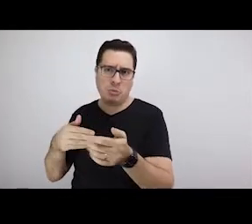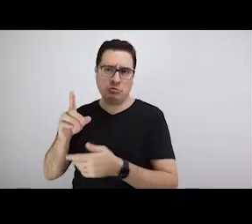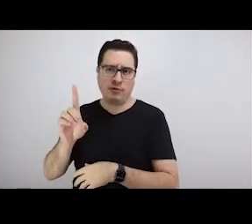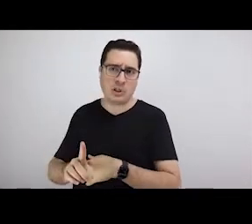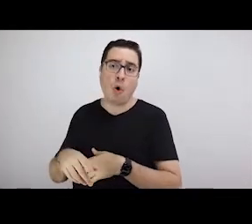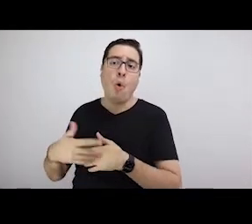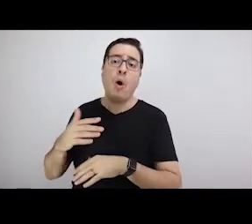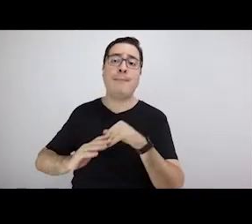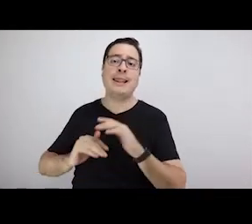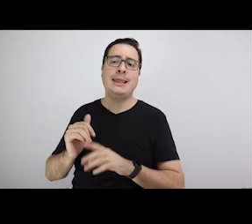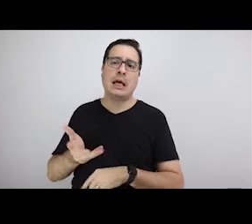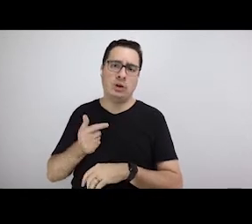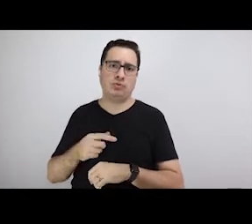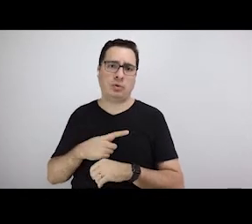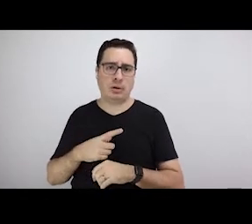habilidade.